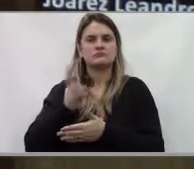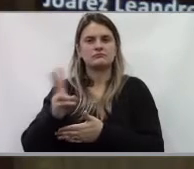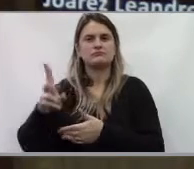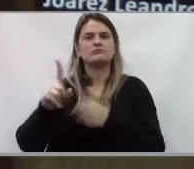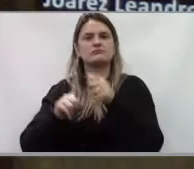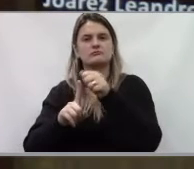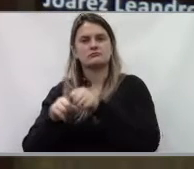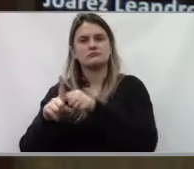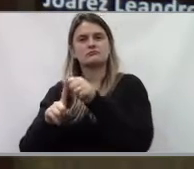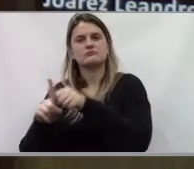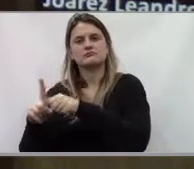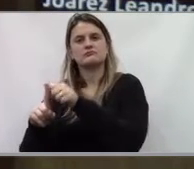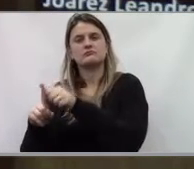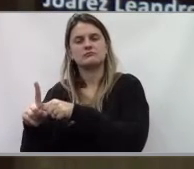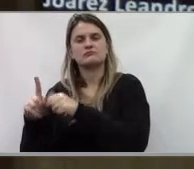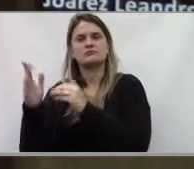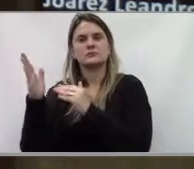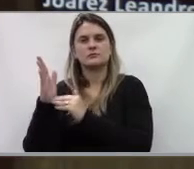disponibilizando